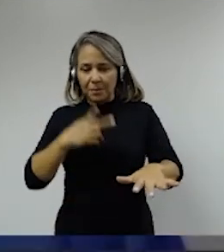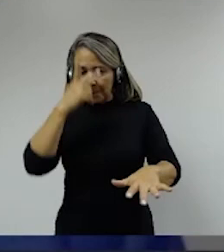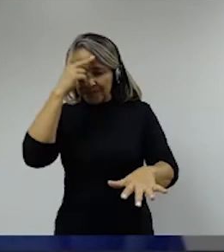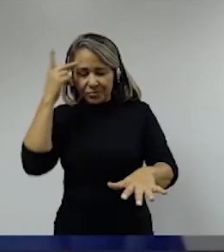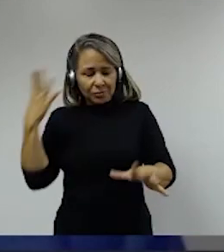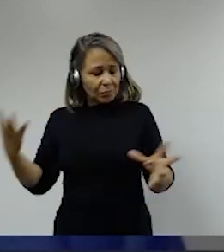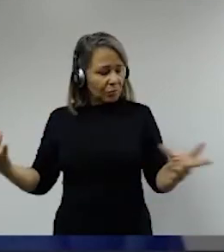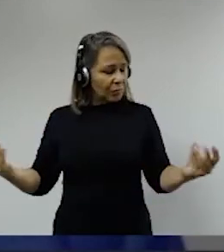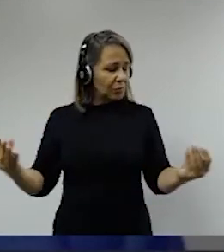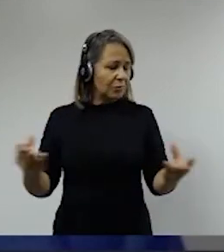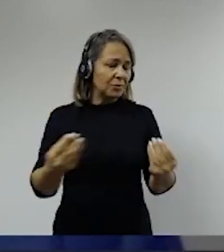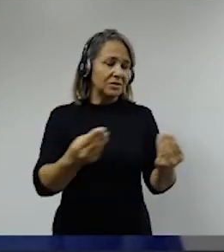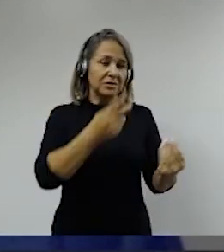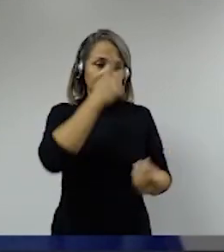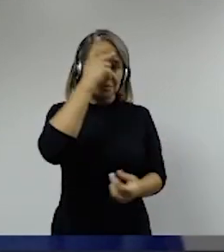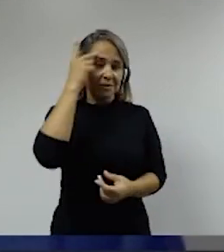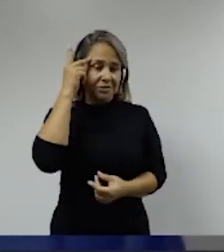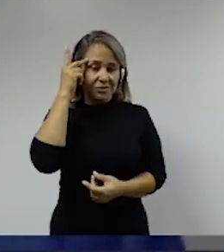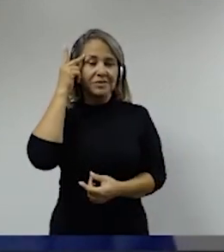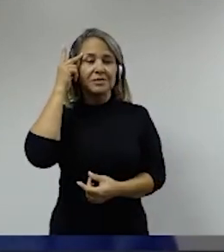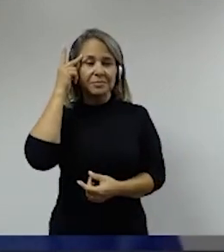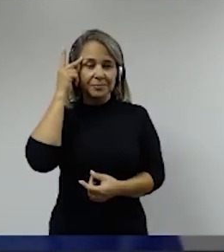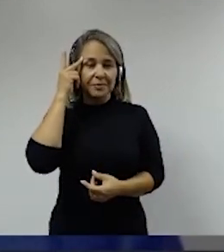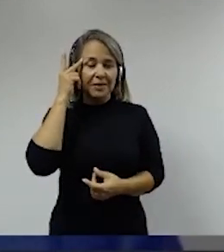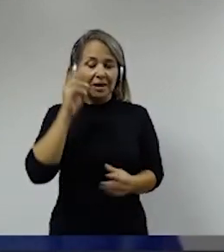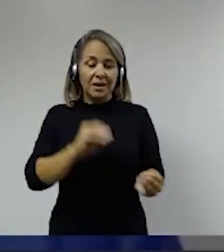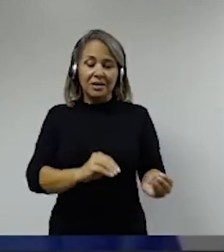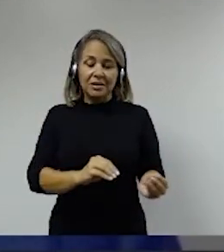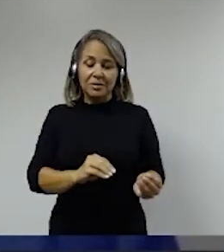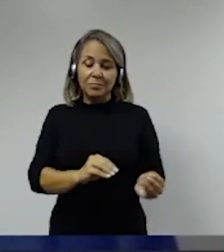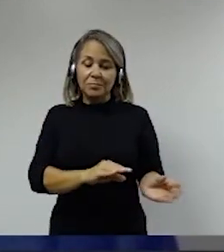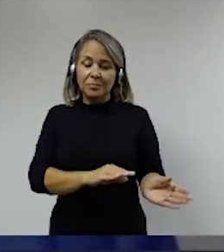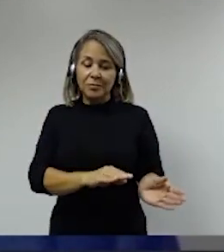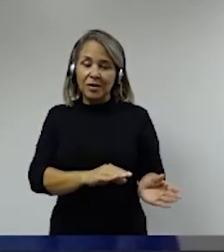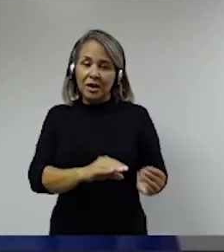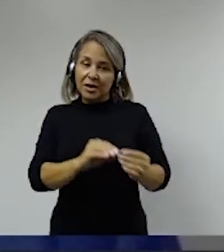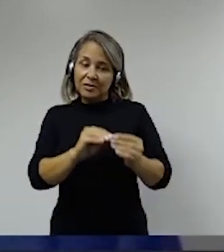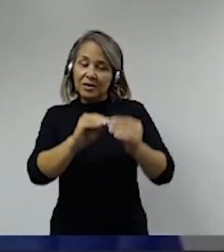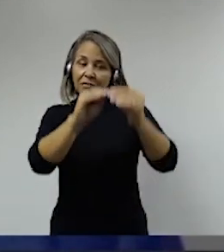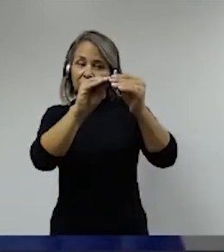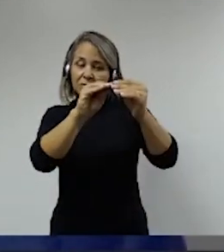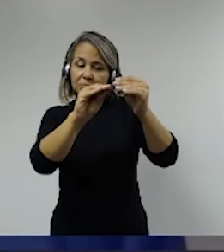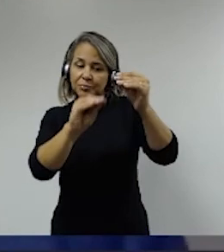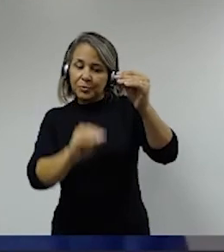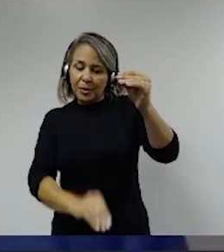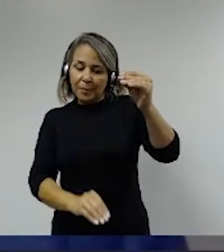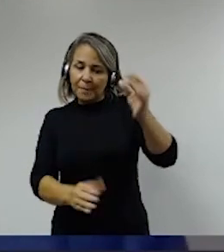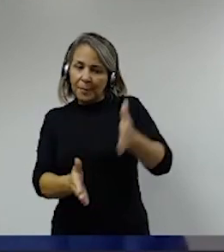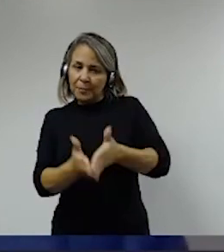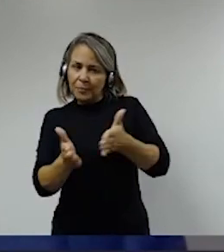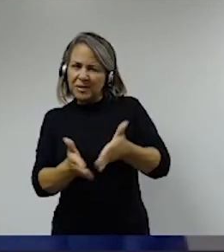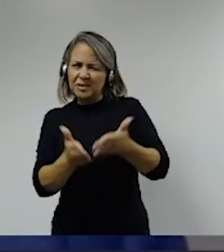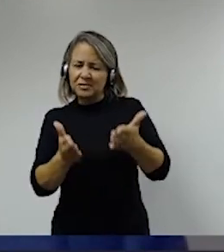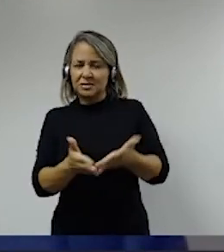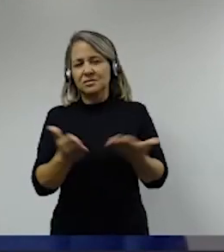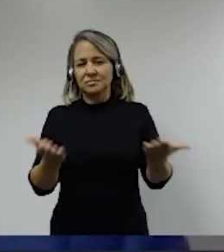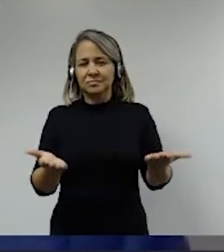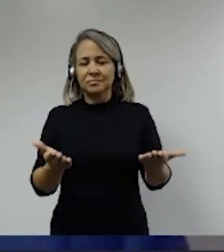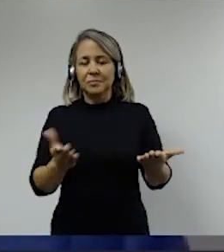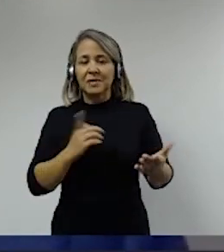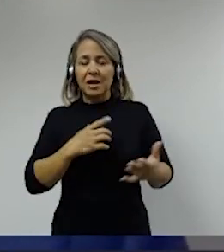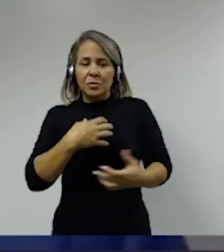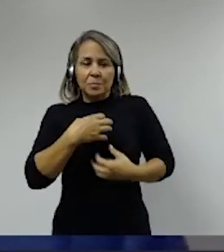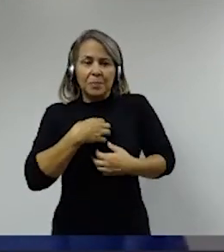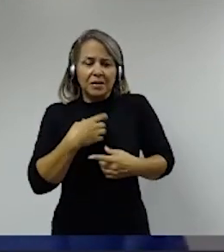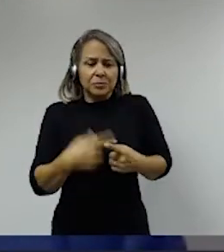muitas pessoas que passaram para a linha da pobreza. Realmente então, você tem um impacto também porque